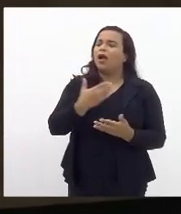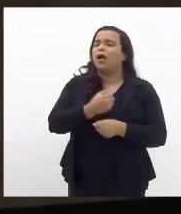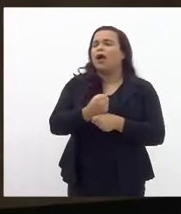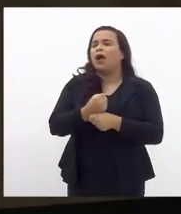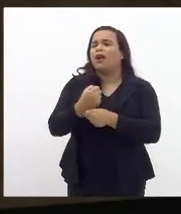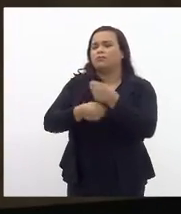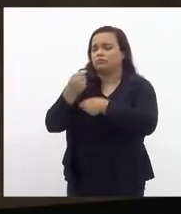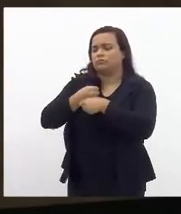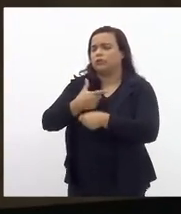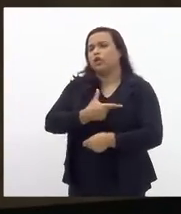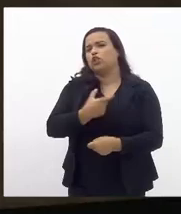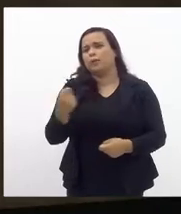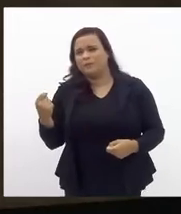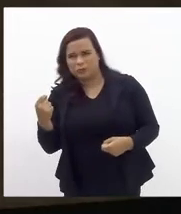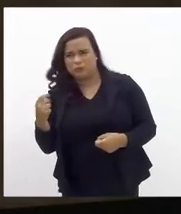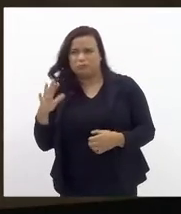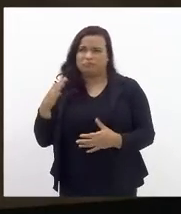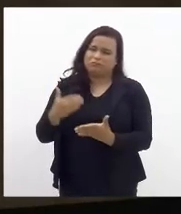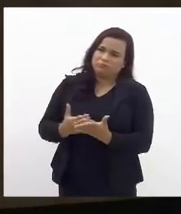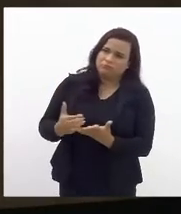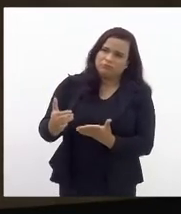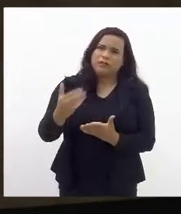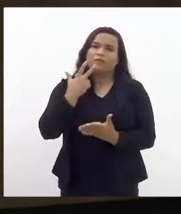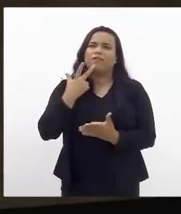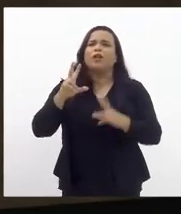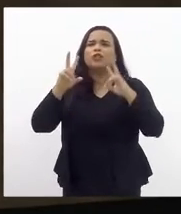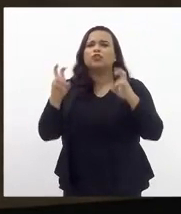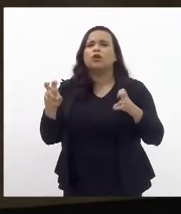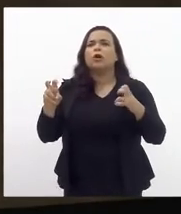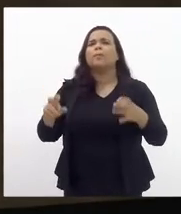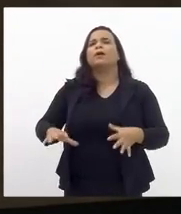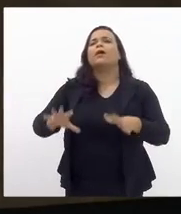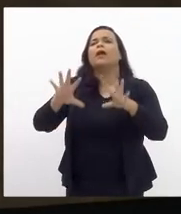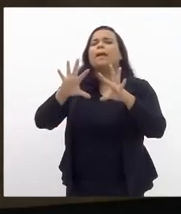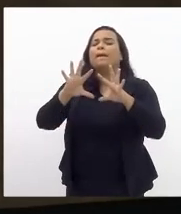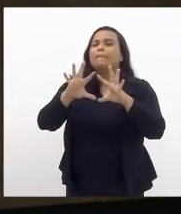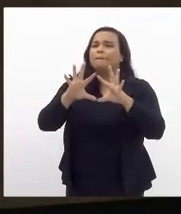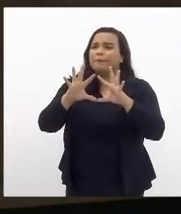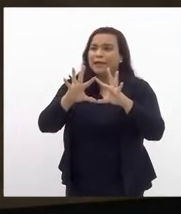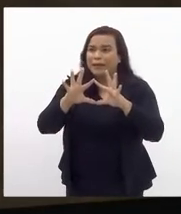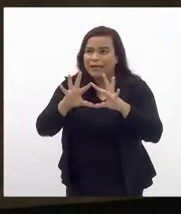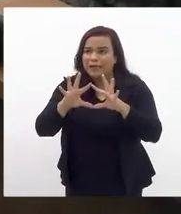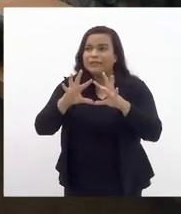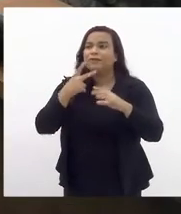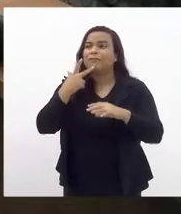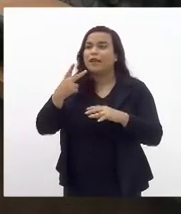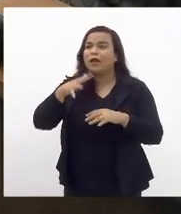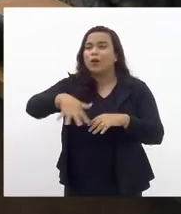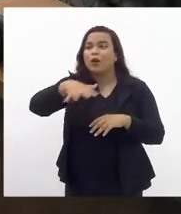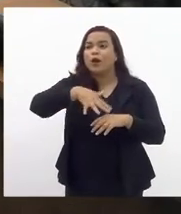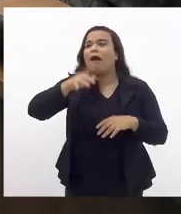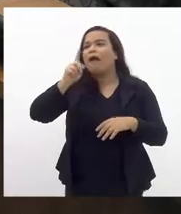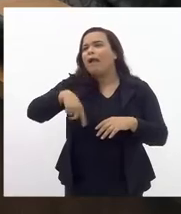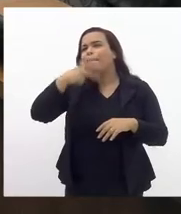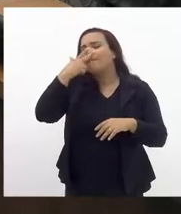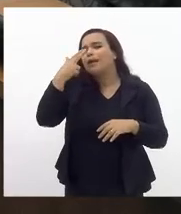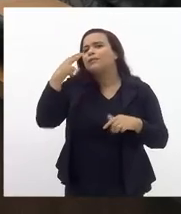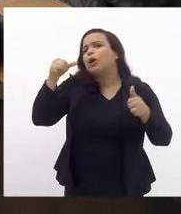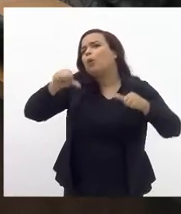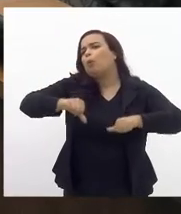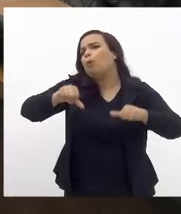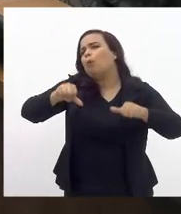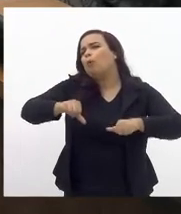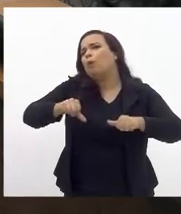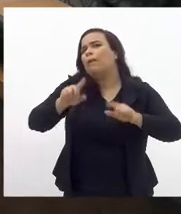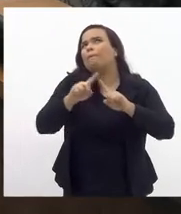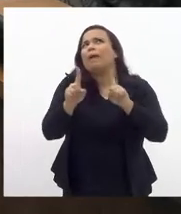às milícias como sendo, Marta, não sei se Vossa Excelência se lembra, como sendo um mal menor, porque segundo ele, naquela